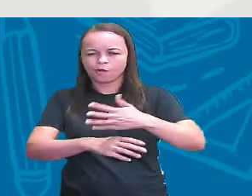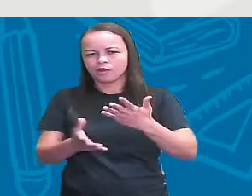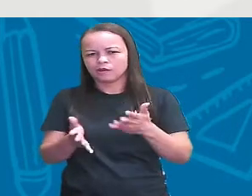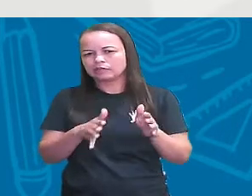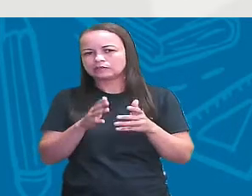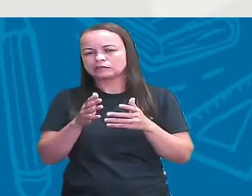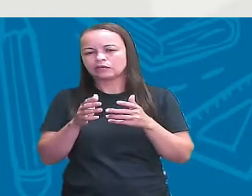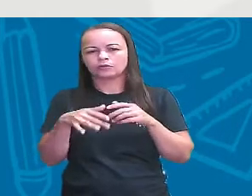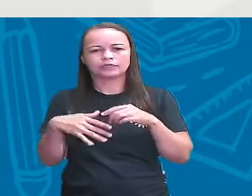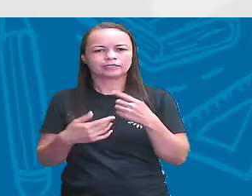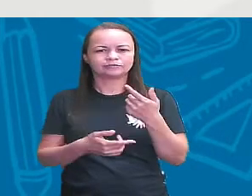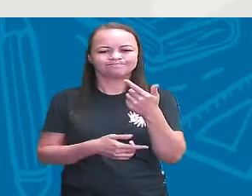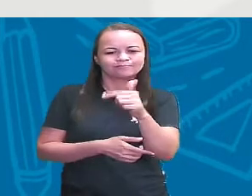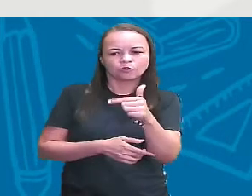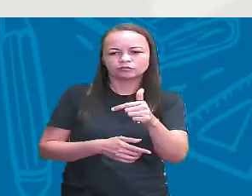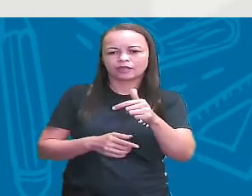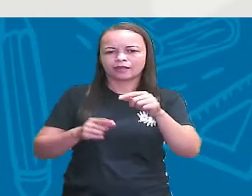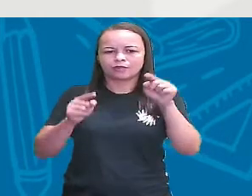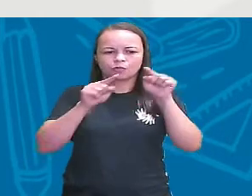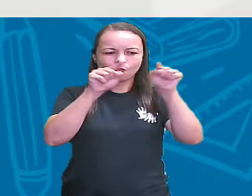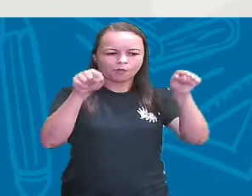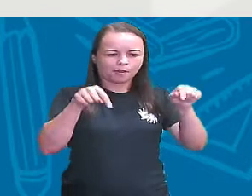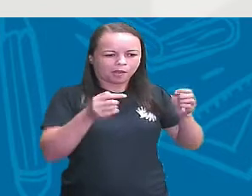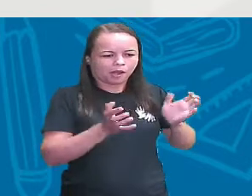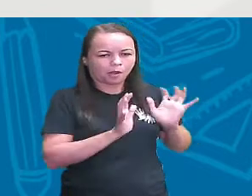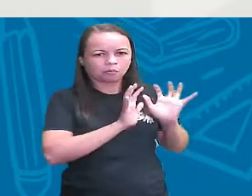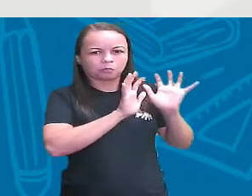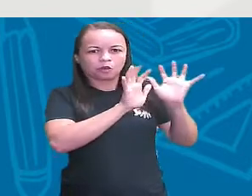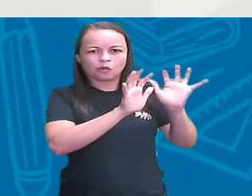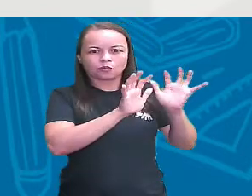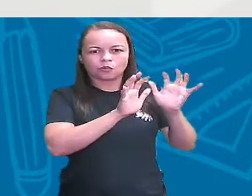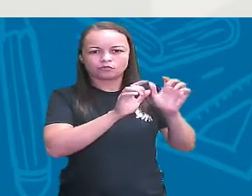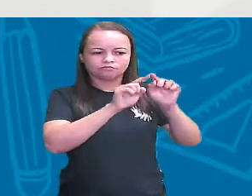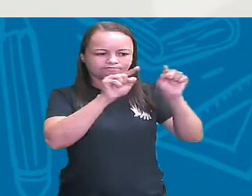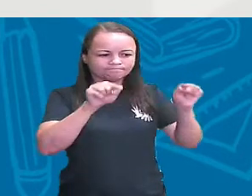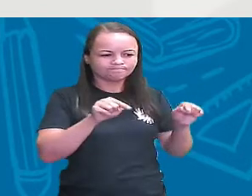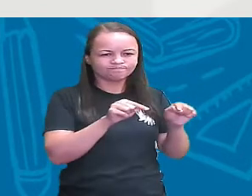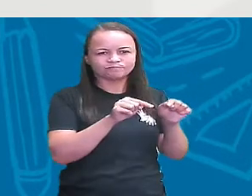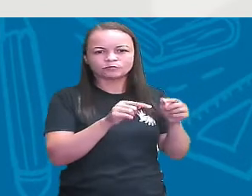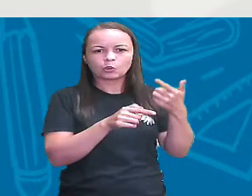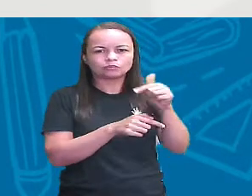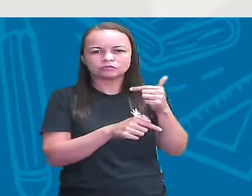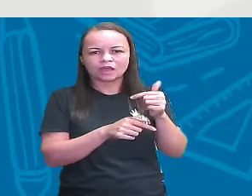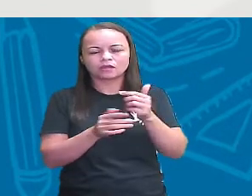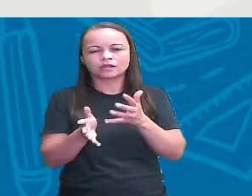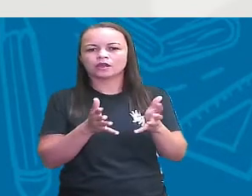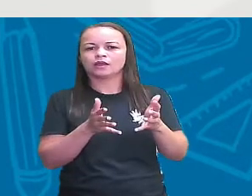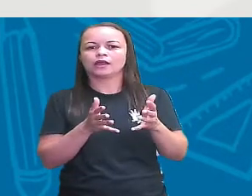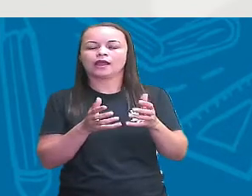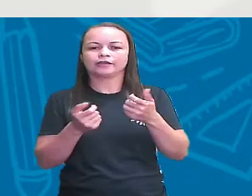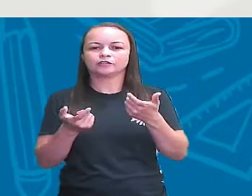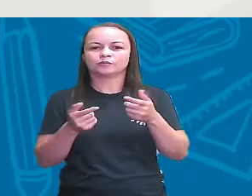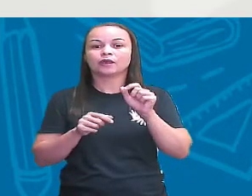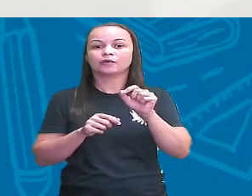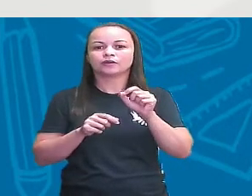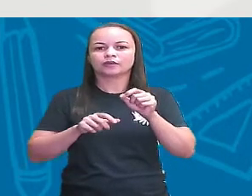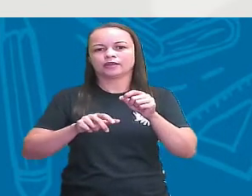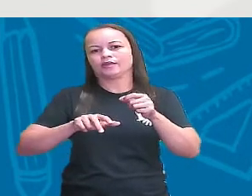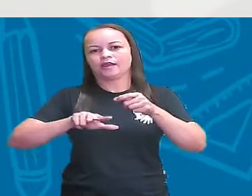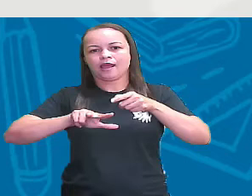casa, que a gente não tem uma barra, né, para colocar no gol, aí a gente vai, pega duas